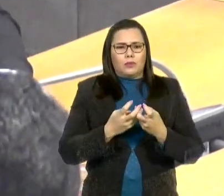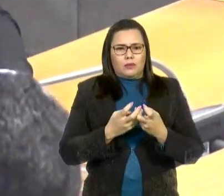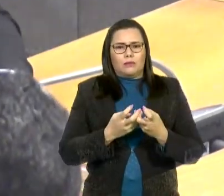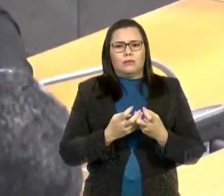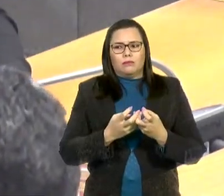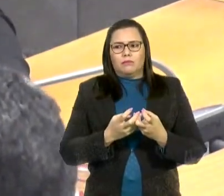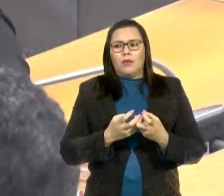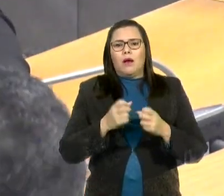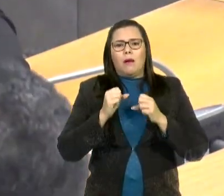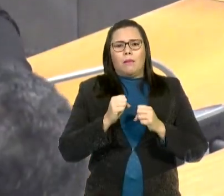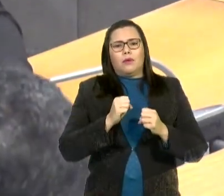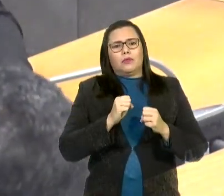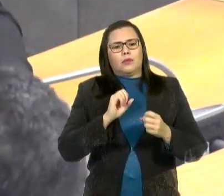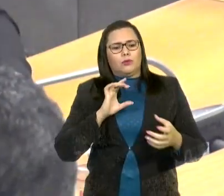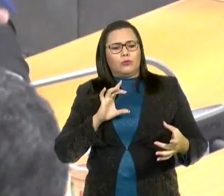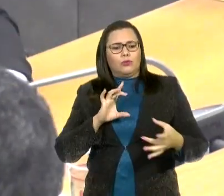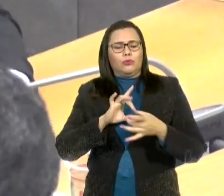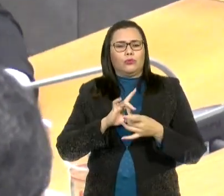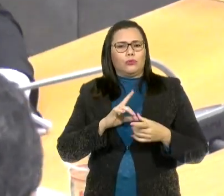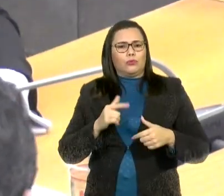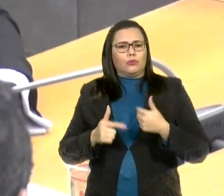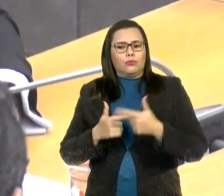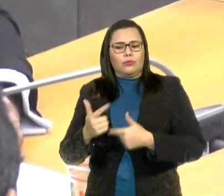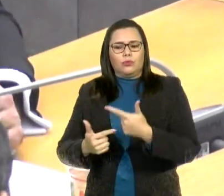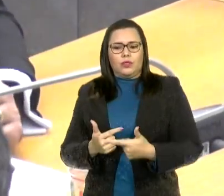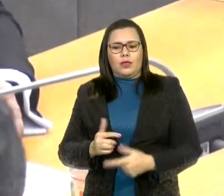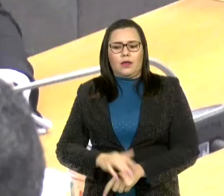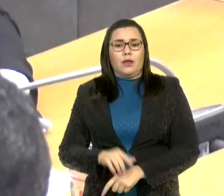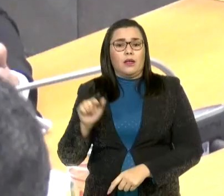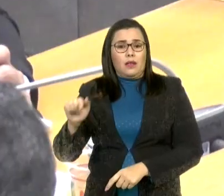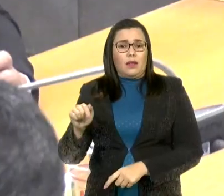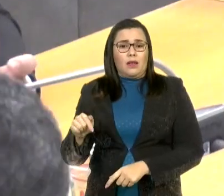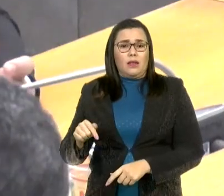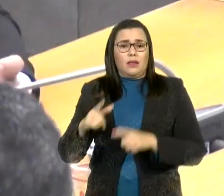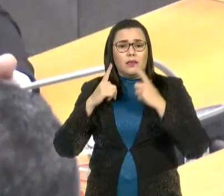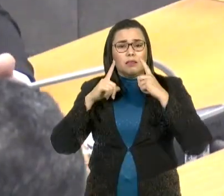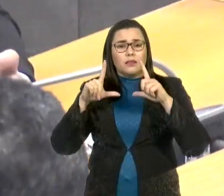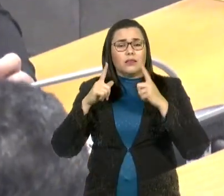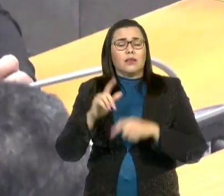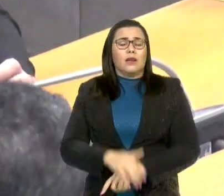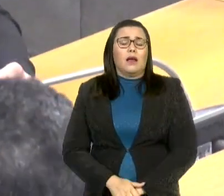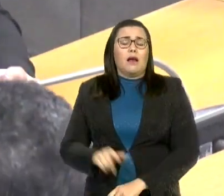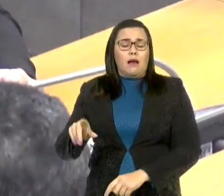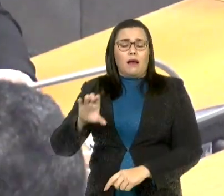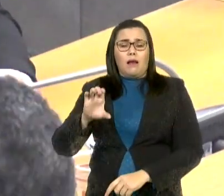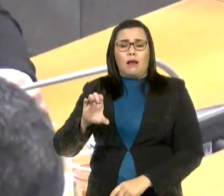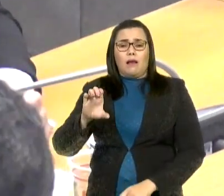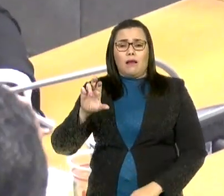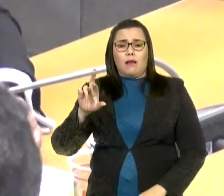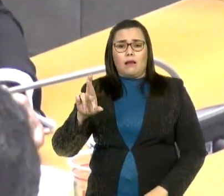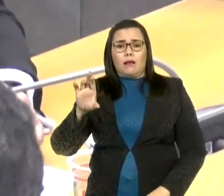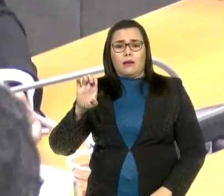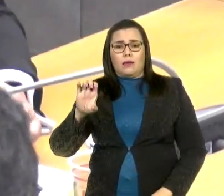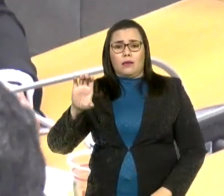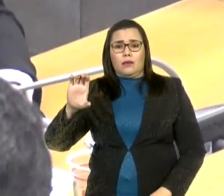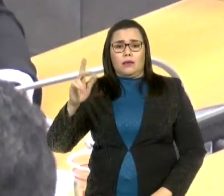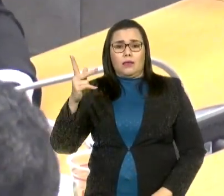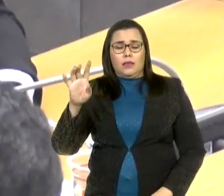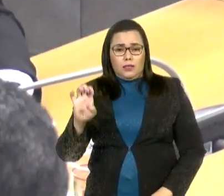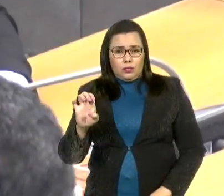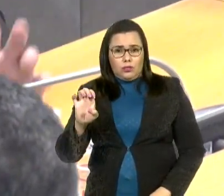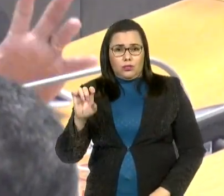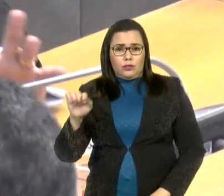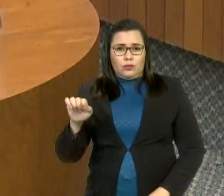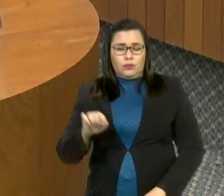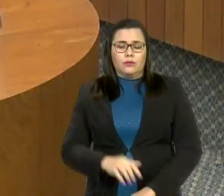aí. Eu quero dizer que a creche Santa Luzia já está em trabalhos. Obrigado. Deputado Júnior França, assim como